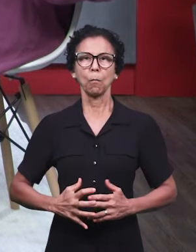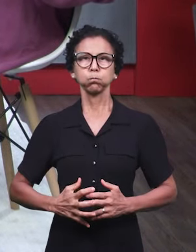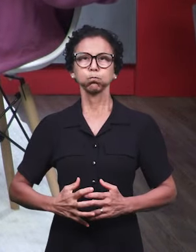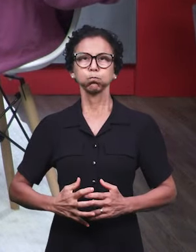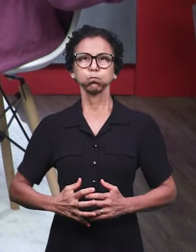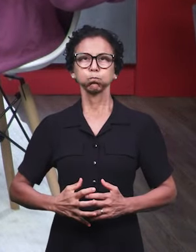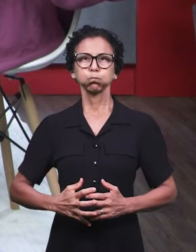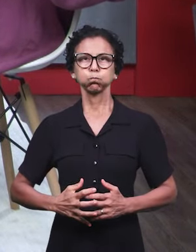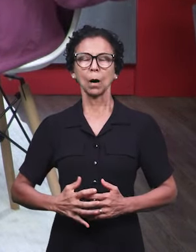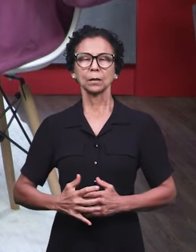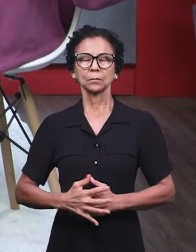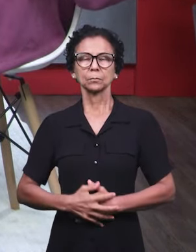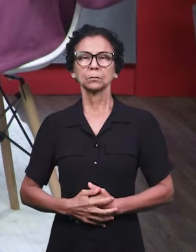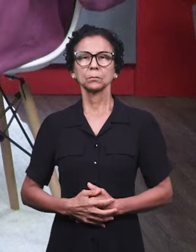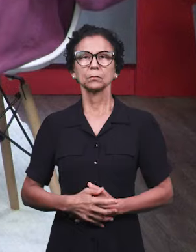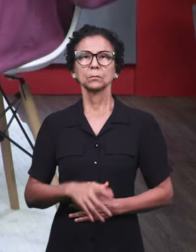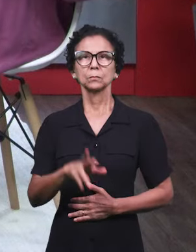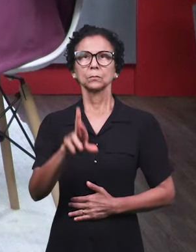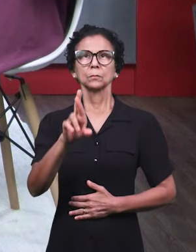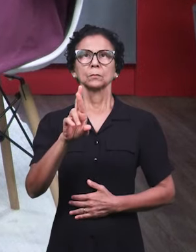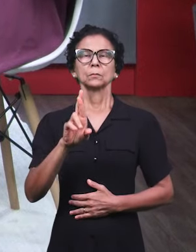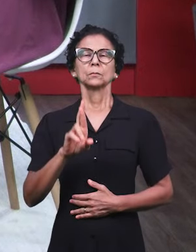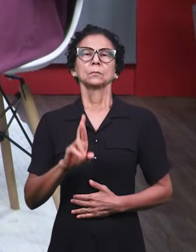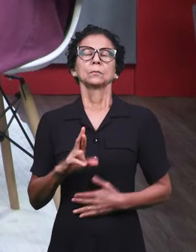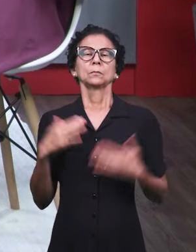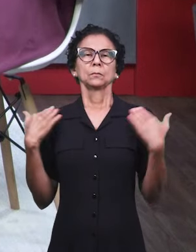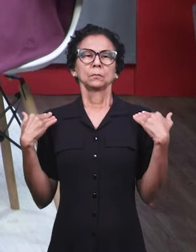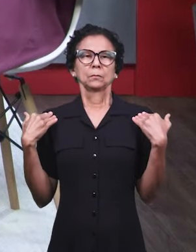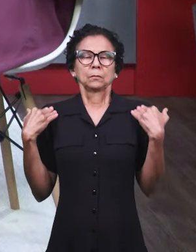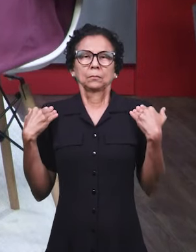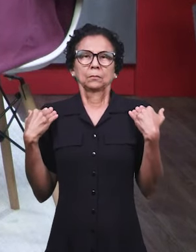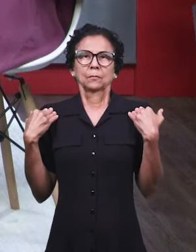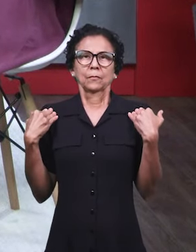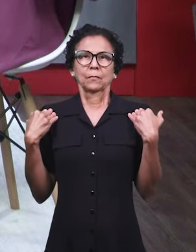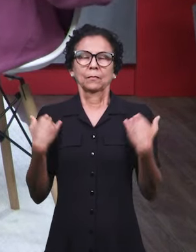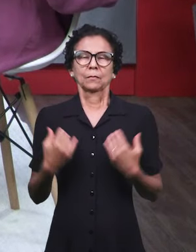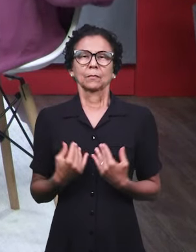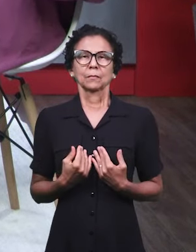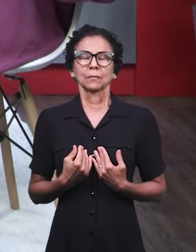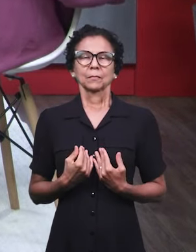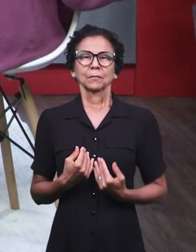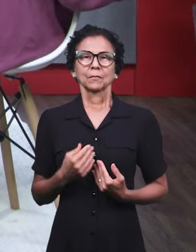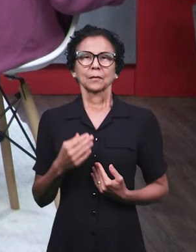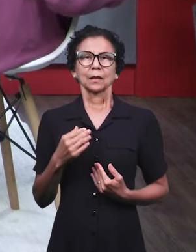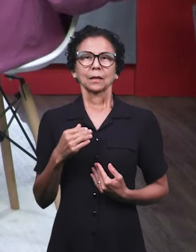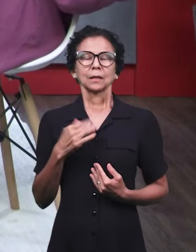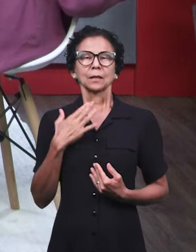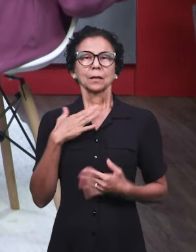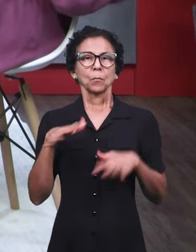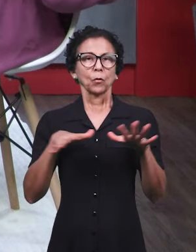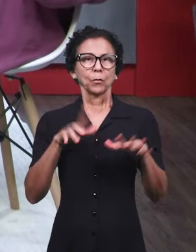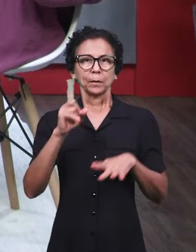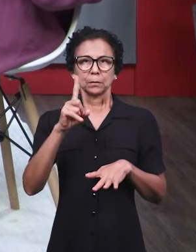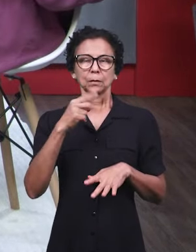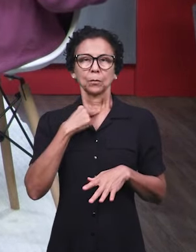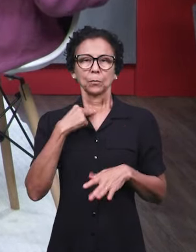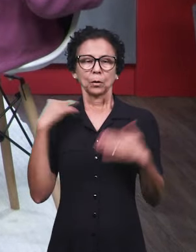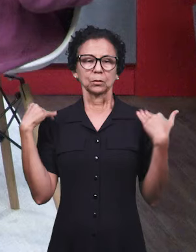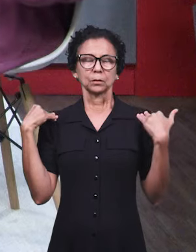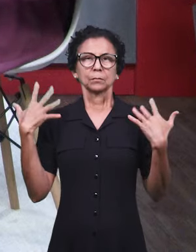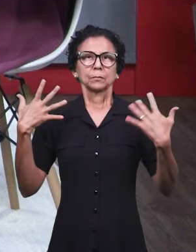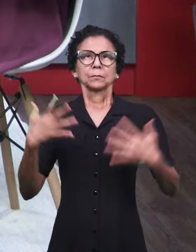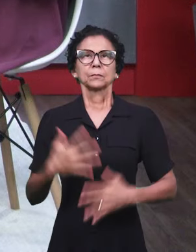está inflando. É importante somente o abdômen inflar. Os nossos ombros e peito aqui não vão se mexer, tá bom?